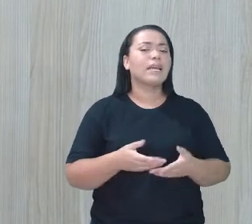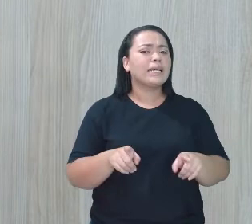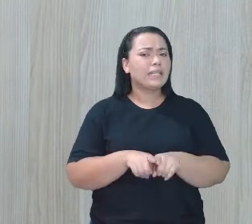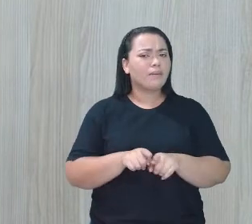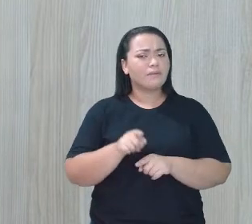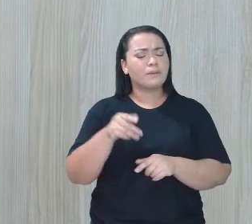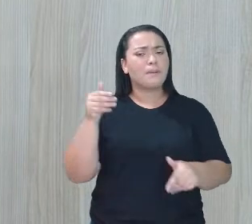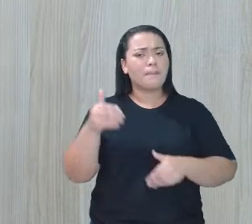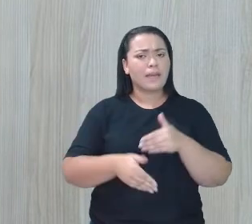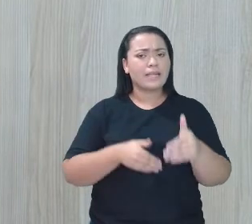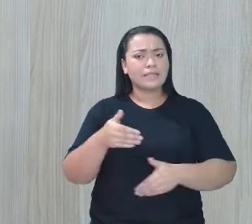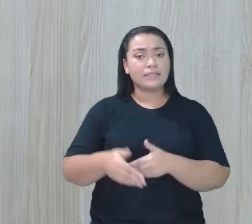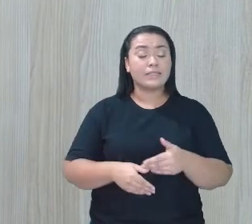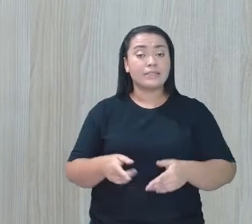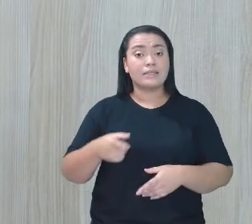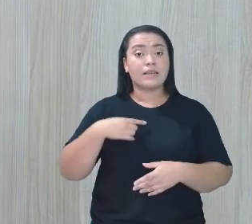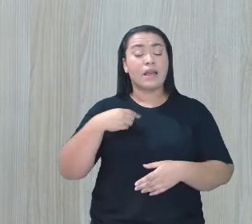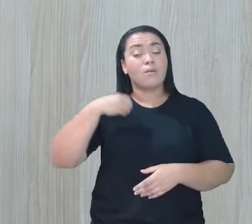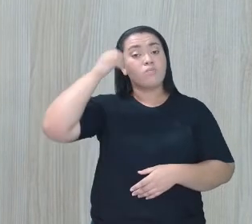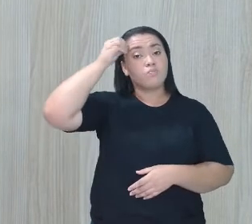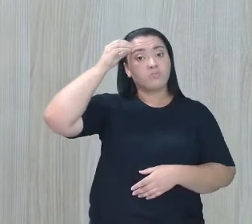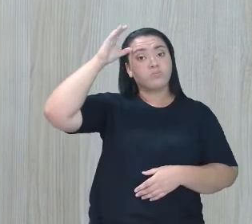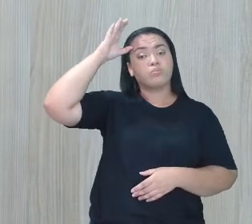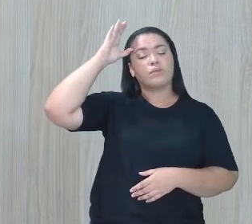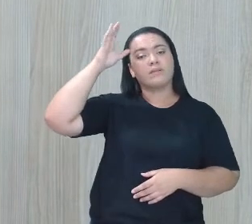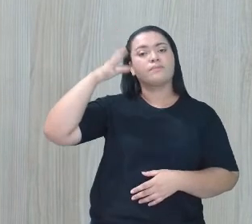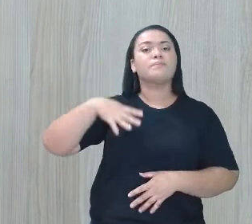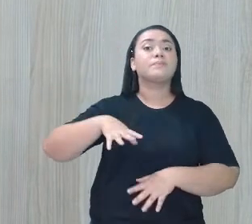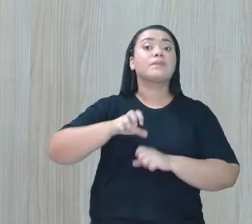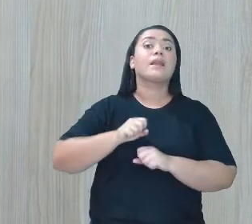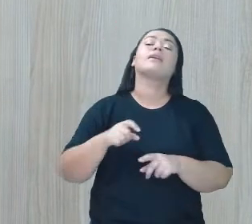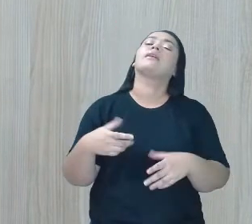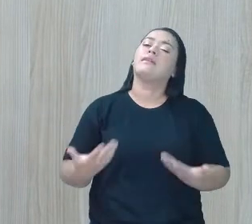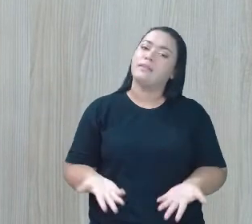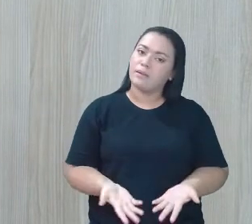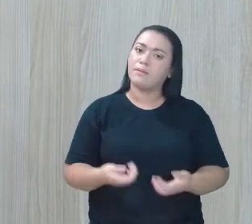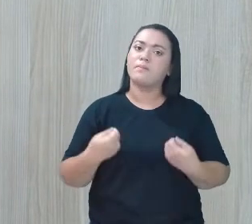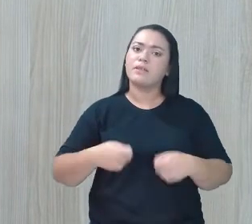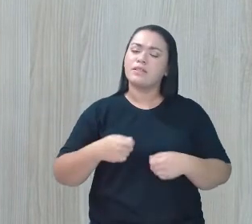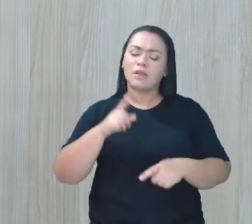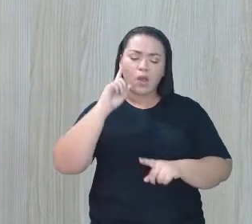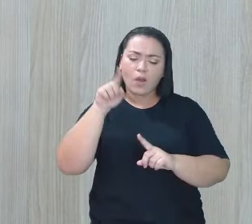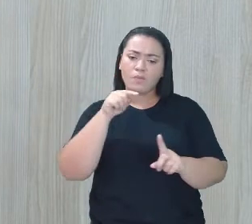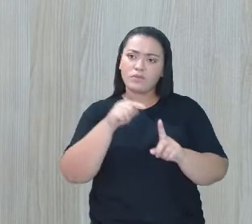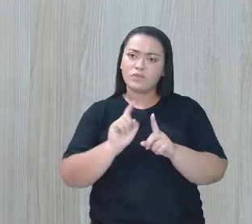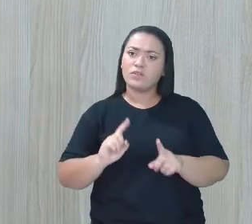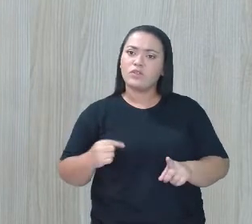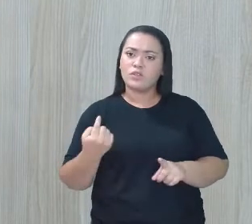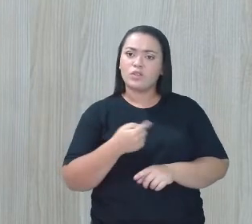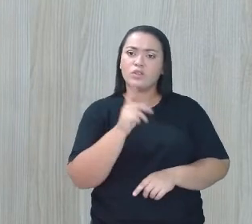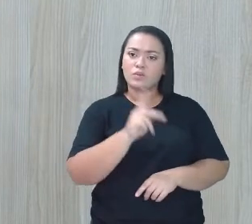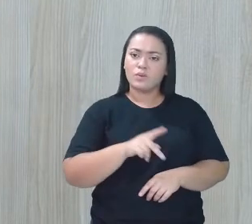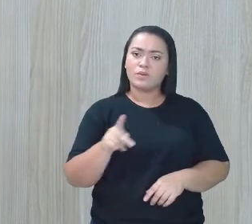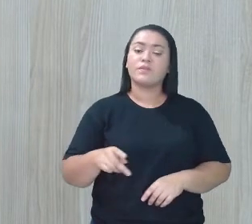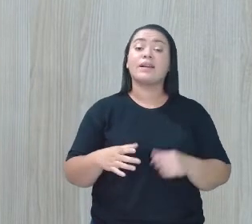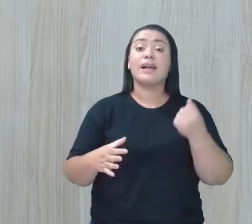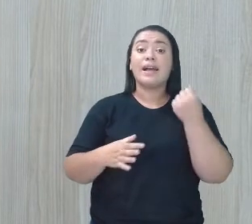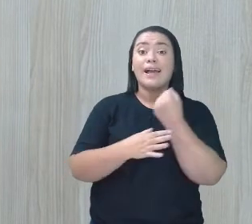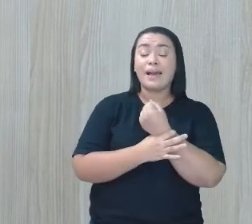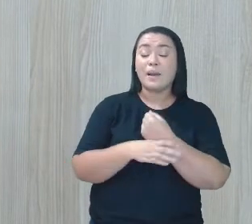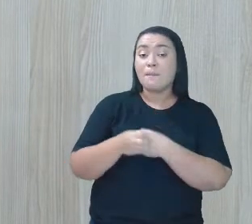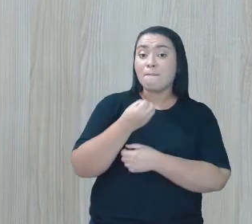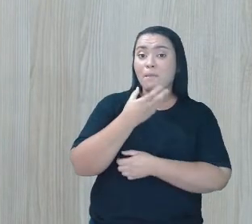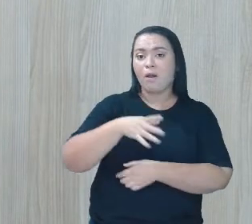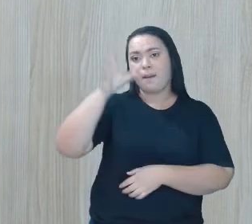mais participar, adquirir mais conhecimento. Então, esse é o grande objetivo de nossos professores, garantir a vocês